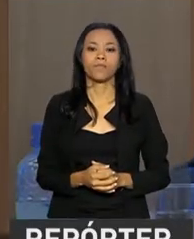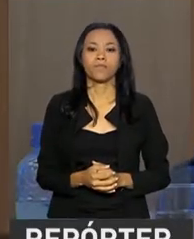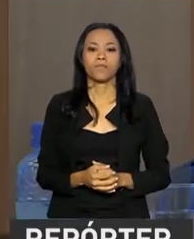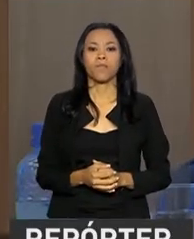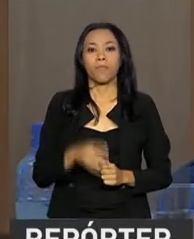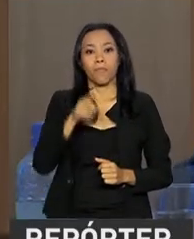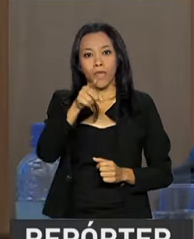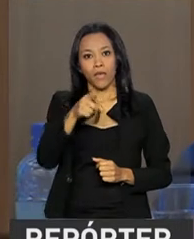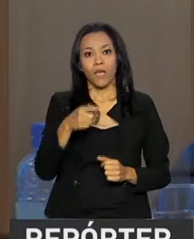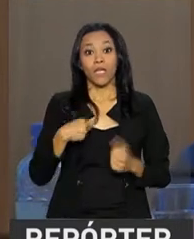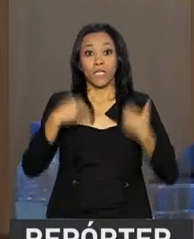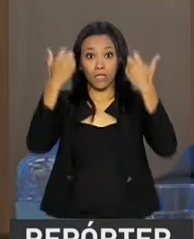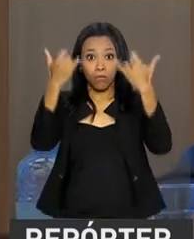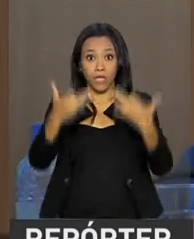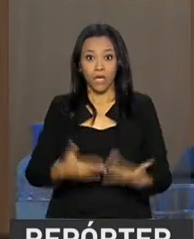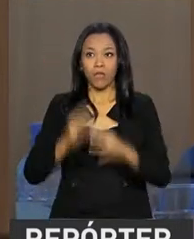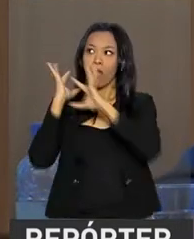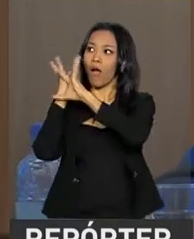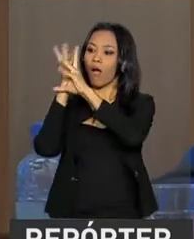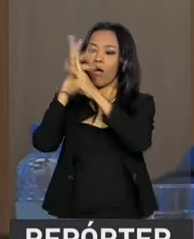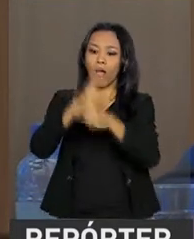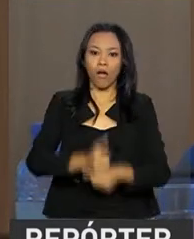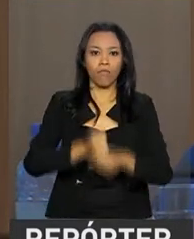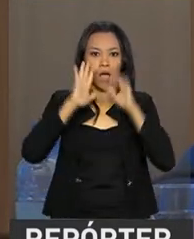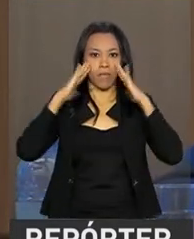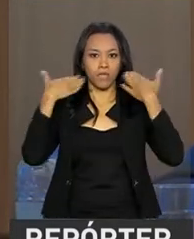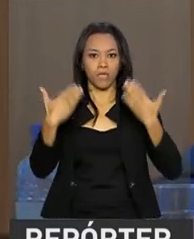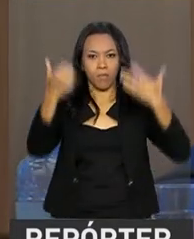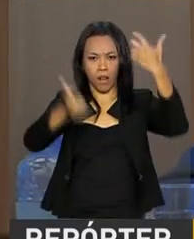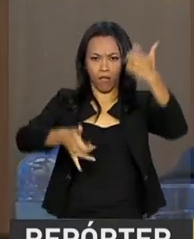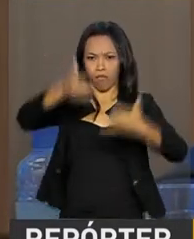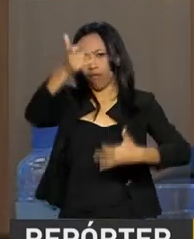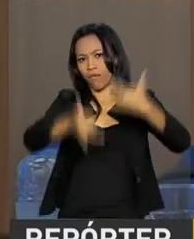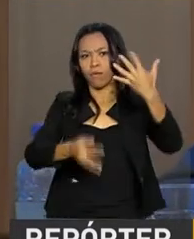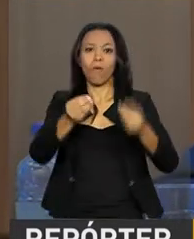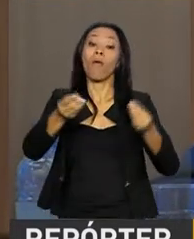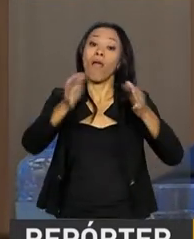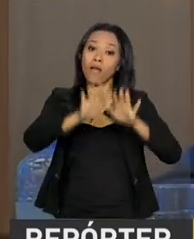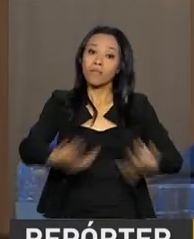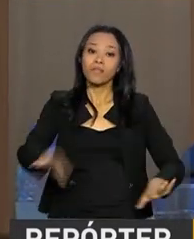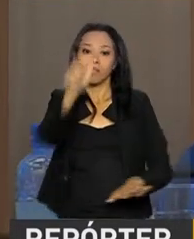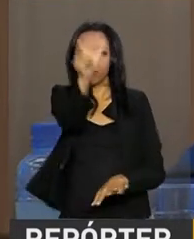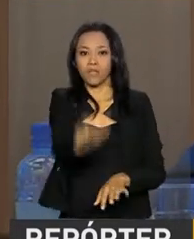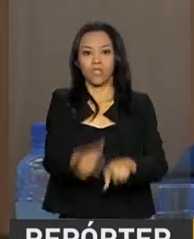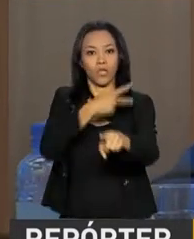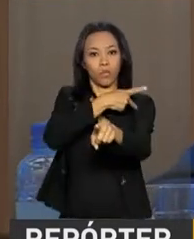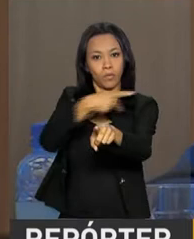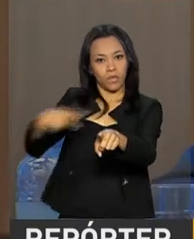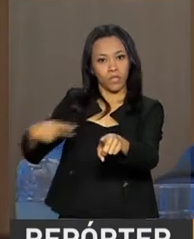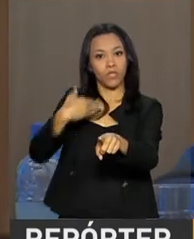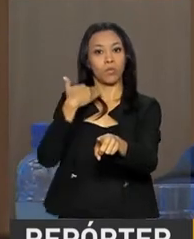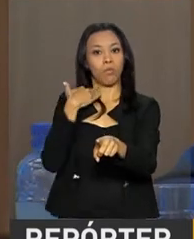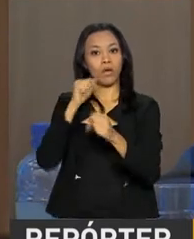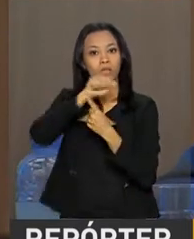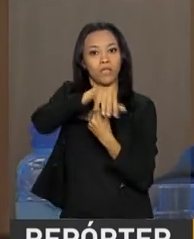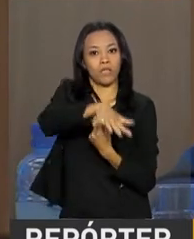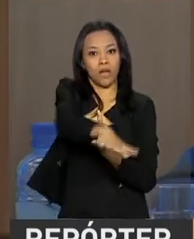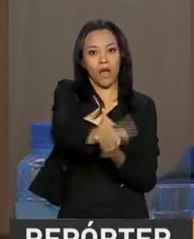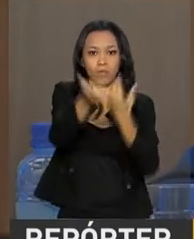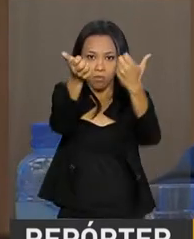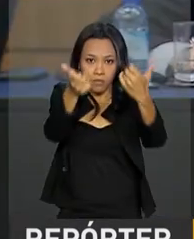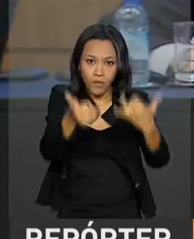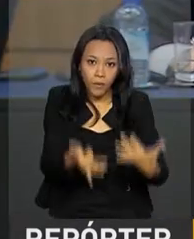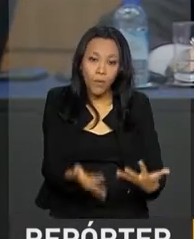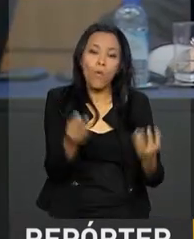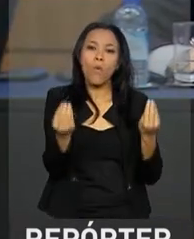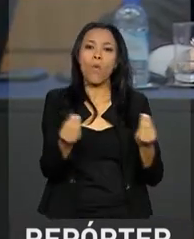Uma prestação de contas para a sociedade. Foi assim que o presidente do Banco Central definiu o balanço de